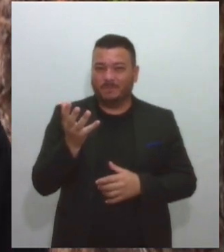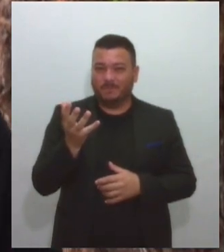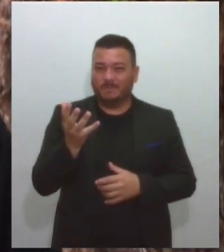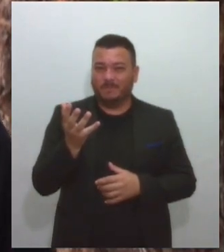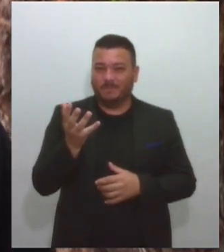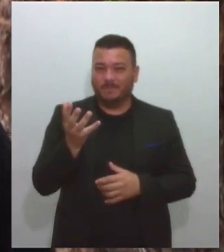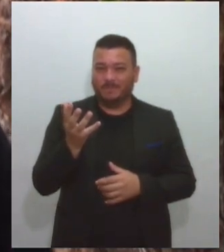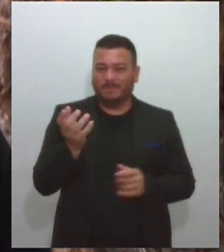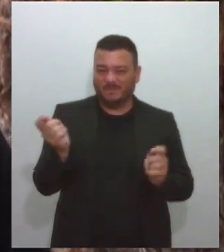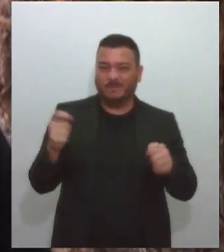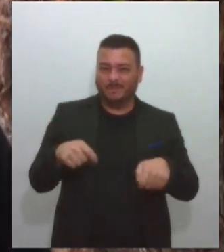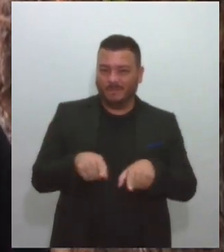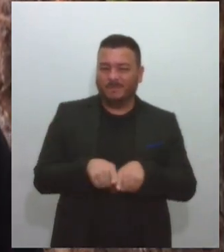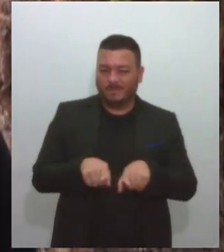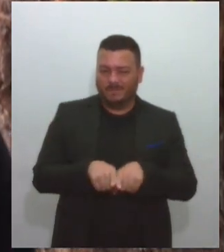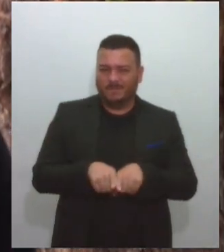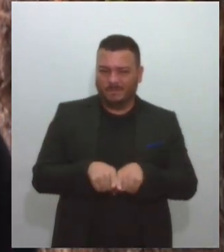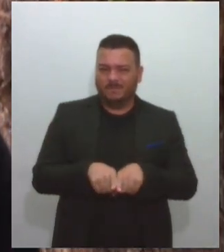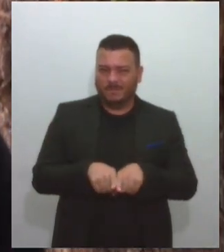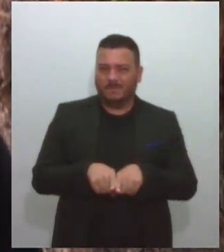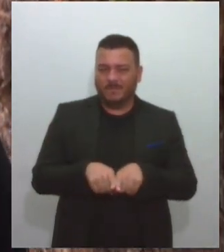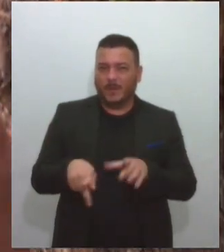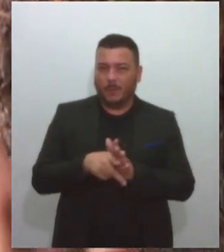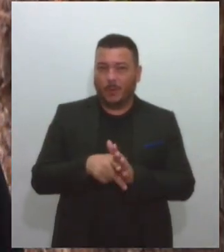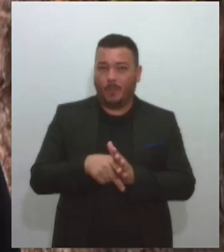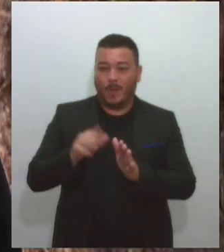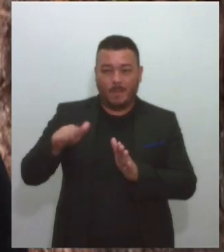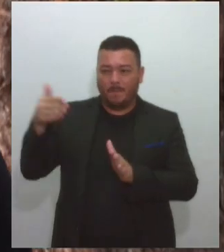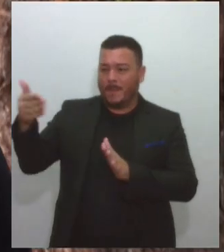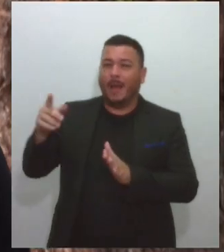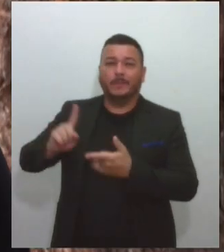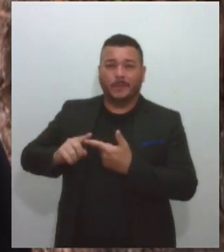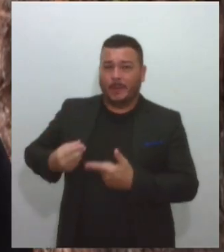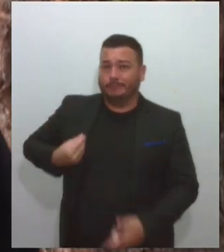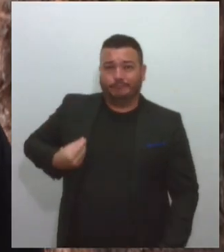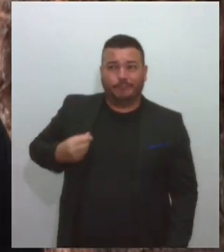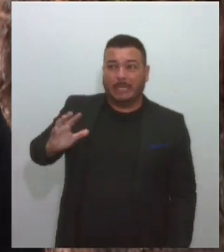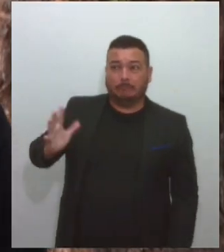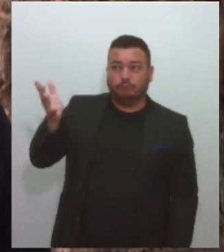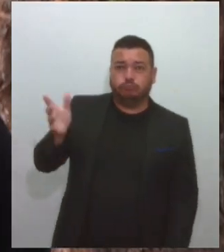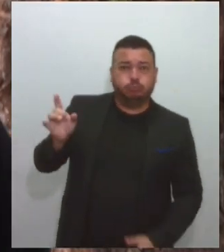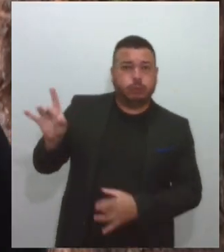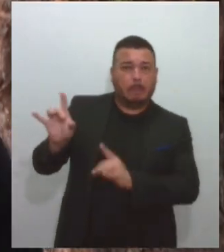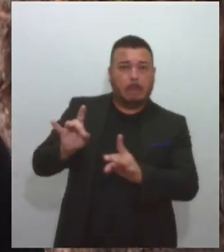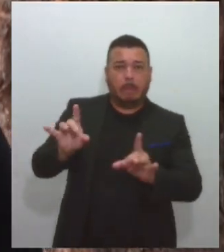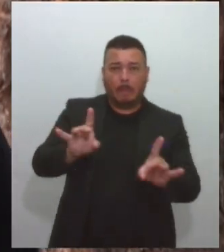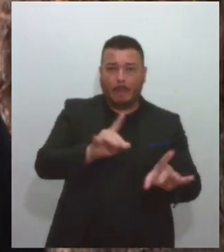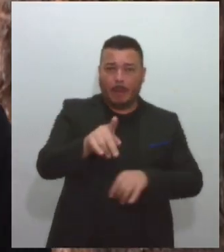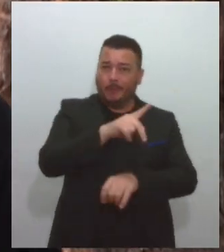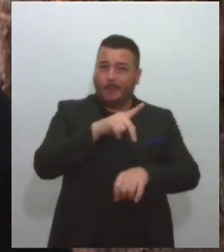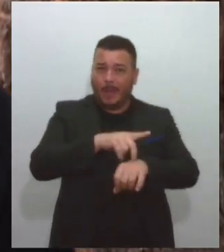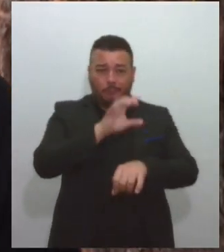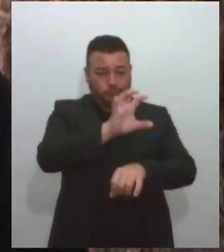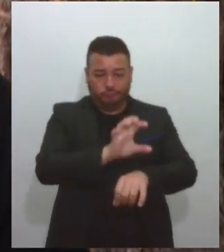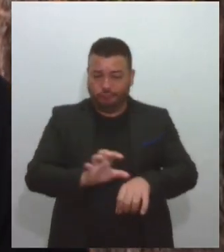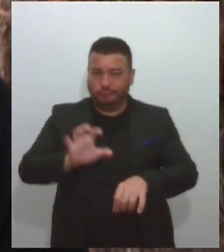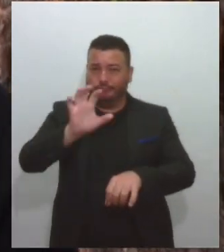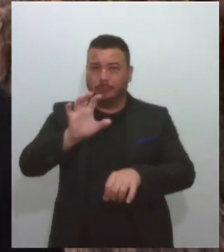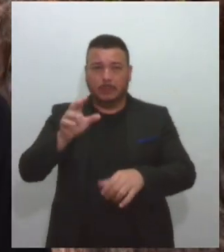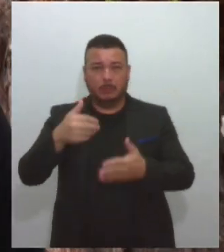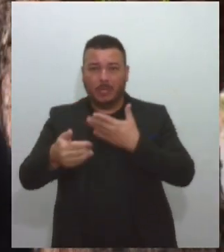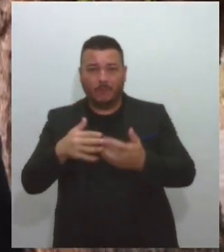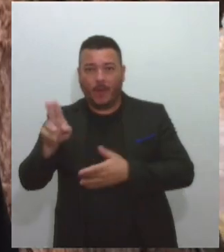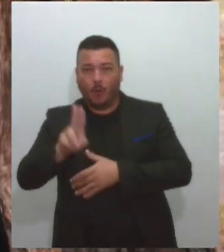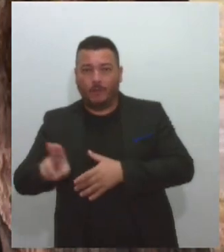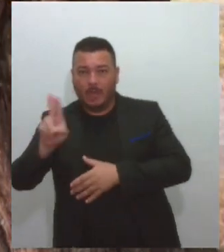sobressaem à comunidade da UFES. Né? Eles estão presentes em diversas instituições ao redor do país, seja elas universitárias ou não. Então, o